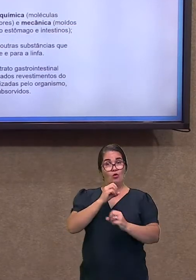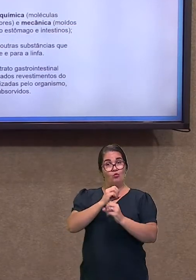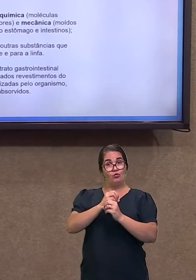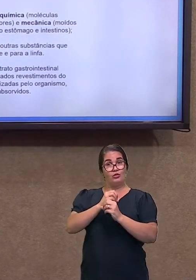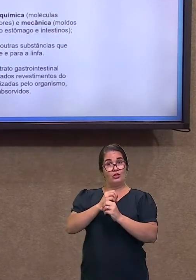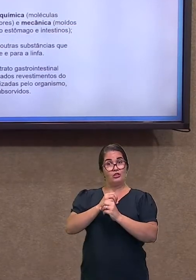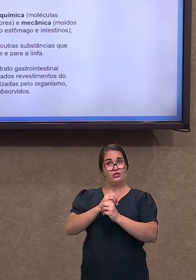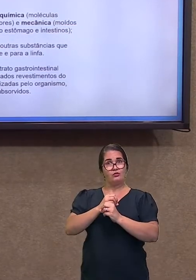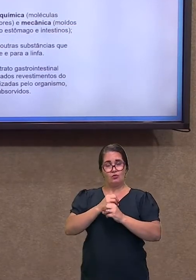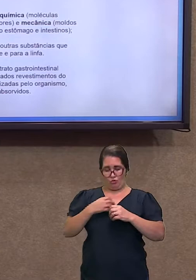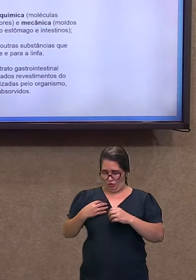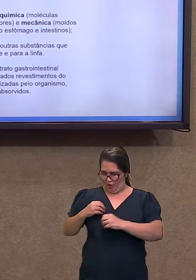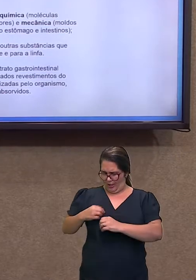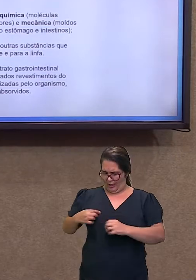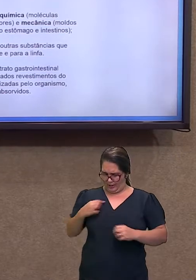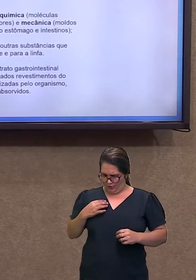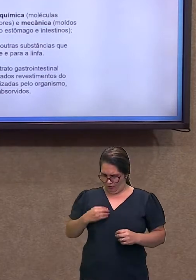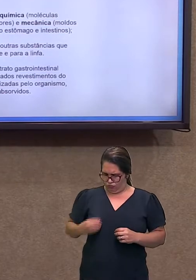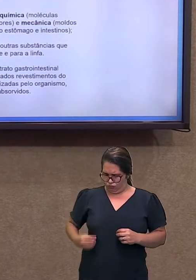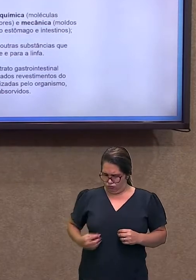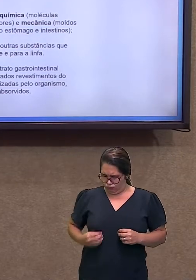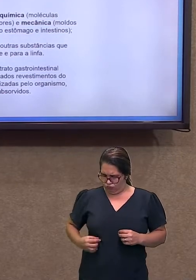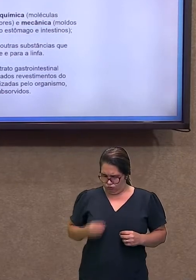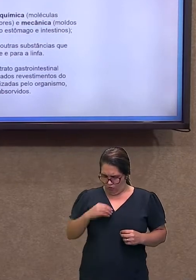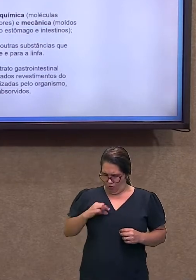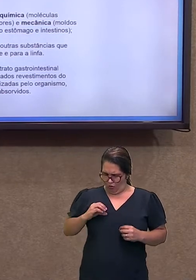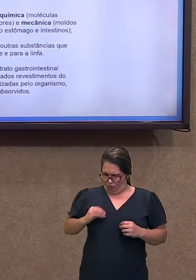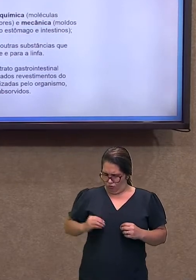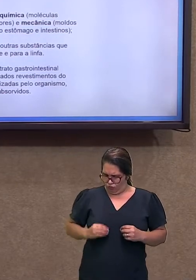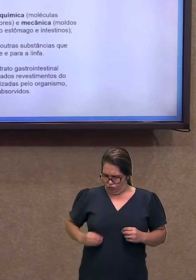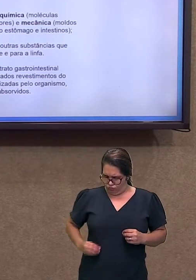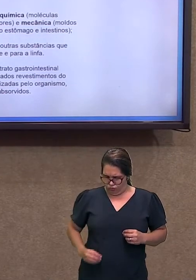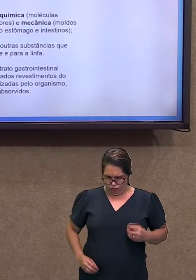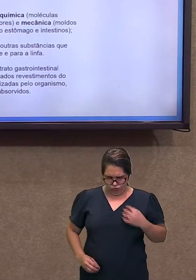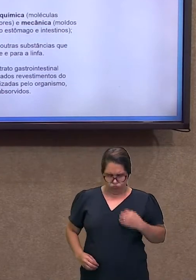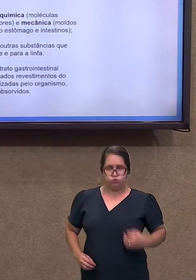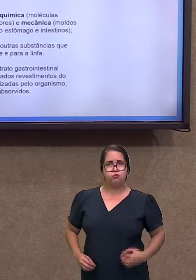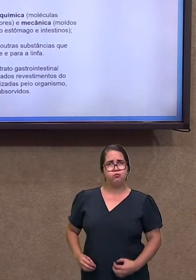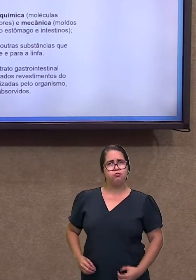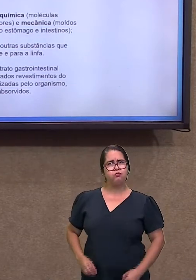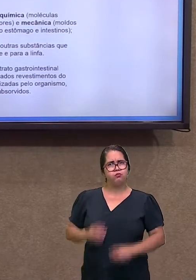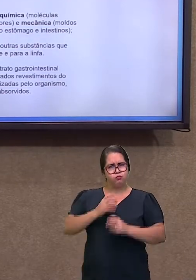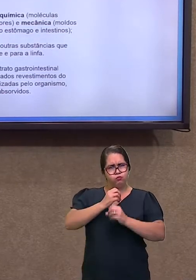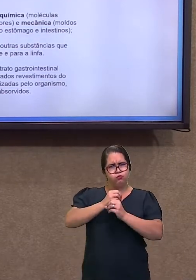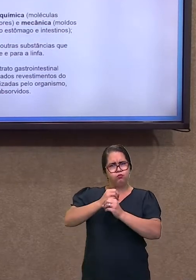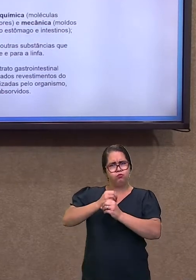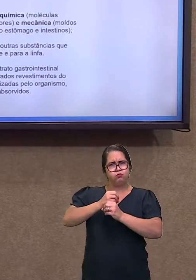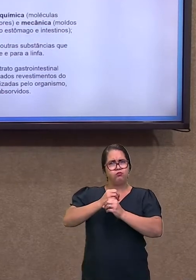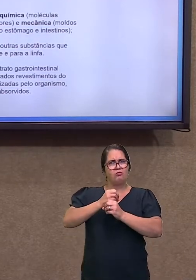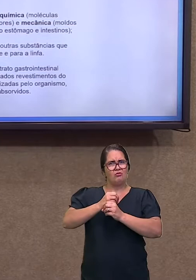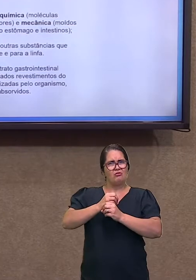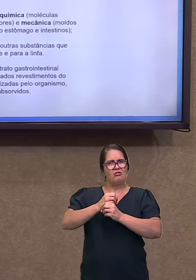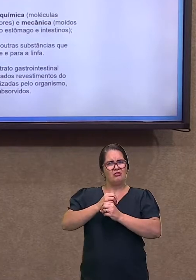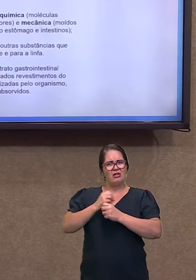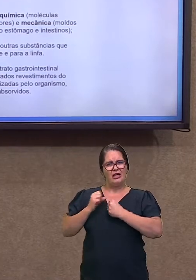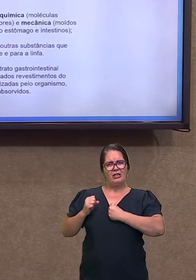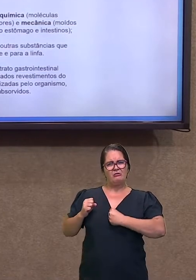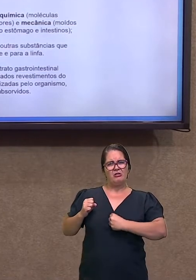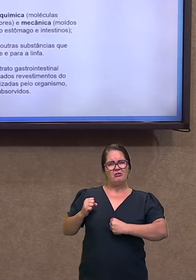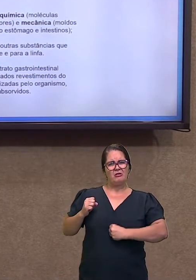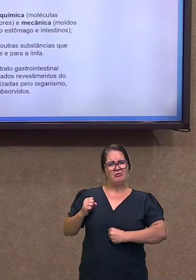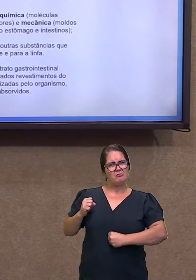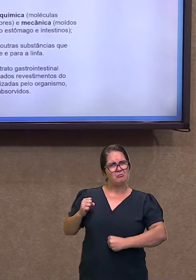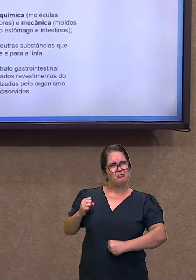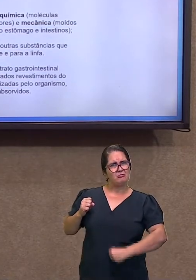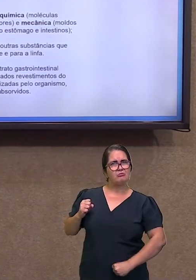trato intestinal daquilo que o meu corpo não precisa mais, eu não vou usar. Tem pessoas que ficam dias